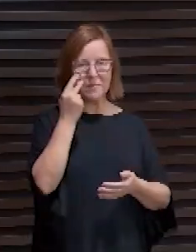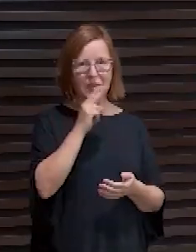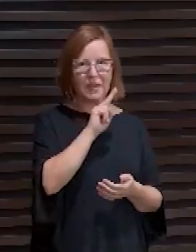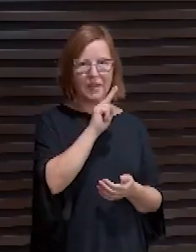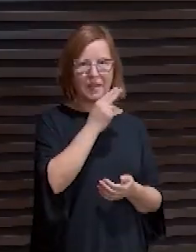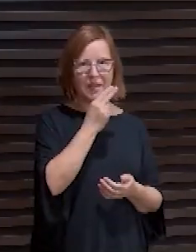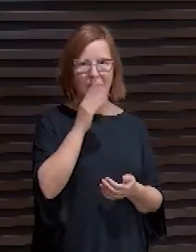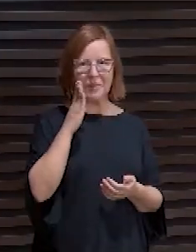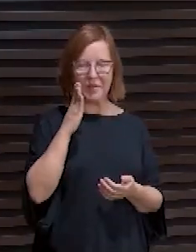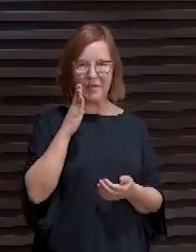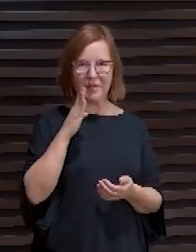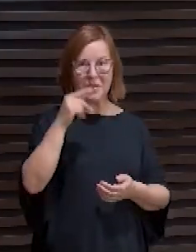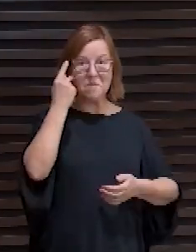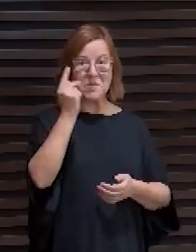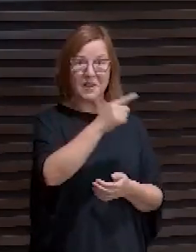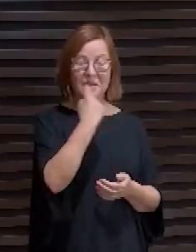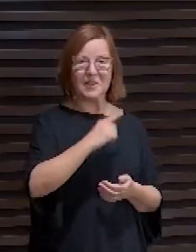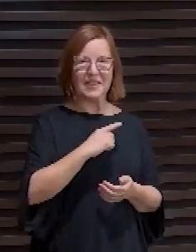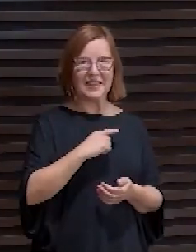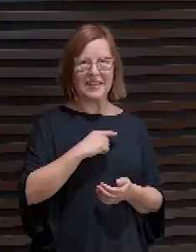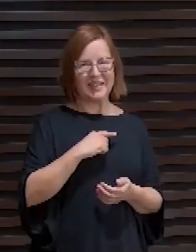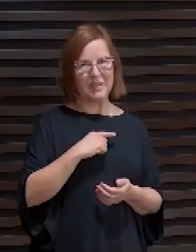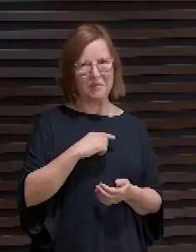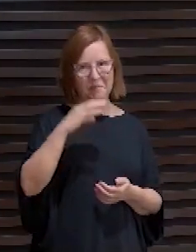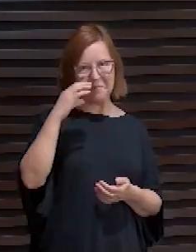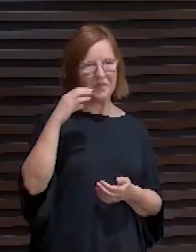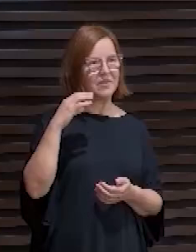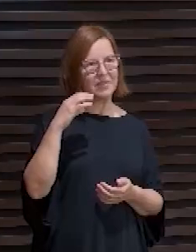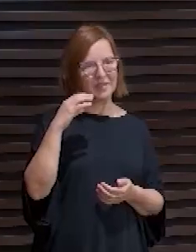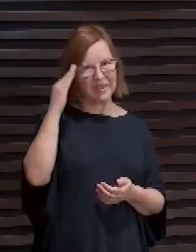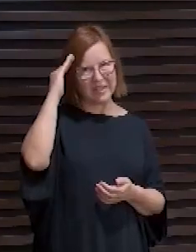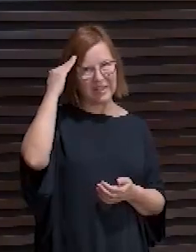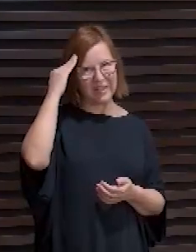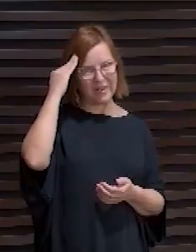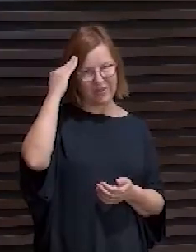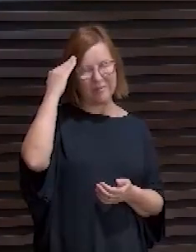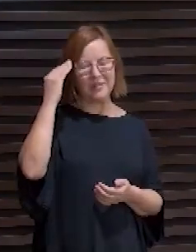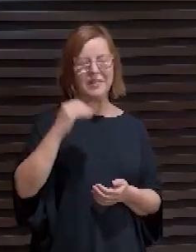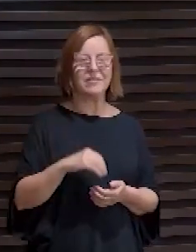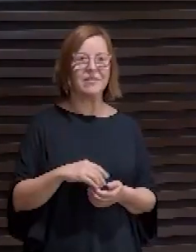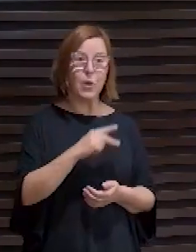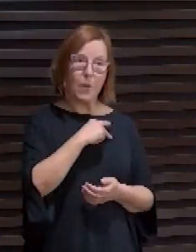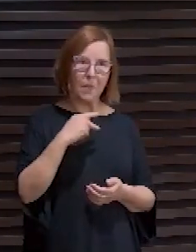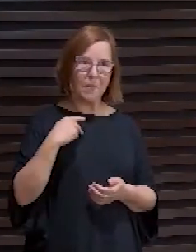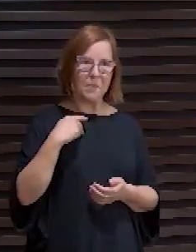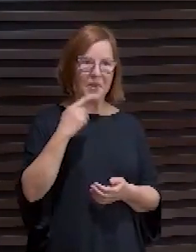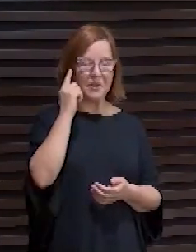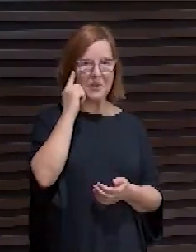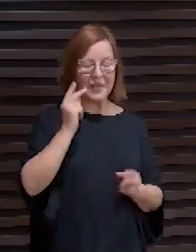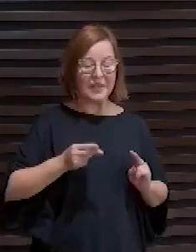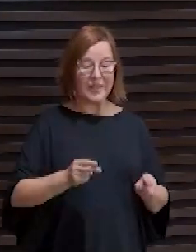para que nós tenhamos uma noção de como está, e o pastor Glênio está expondo a carta aos Hebreus, e eu gostaria que